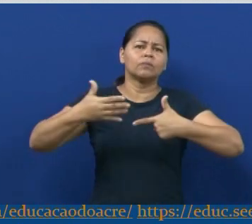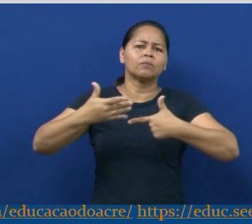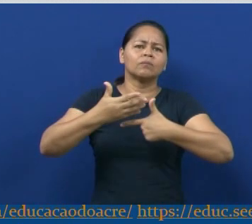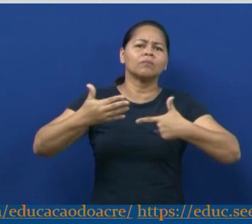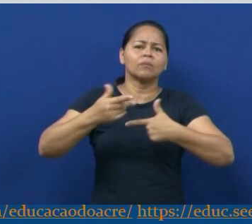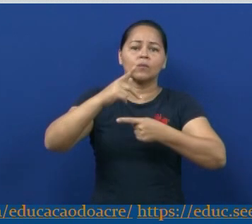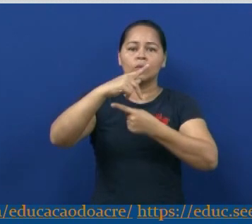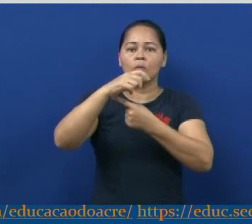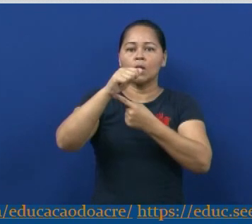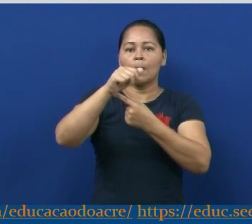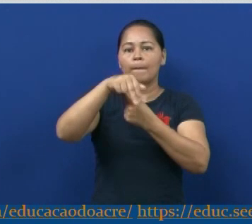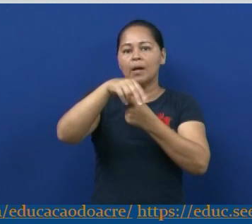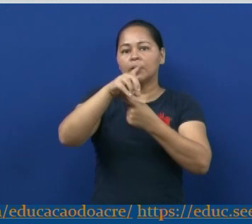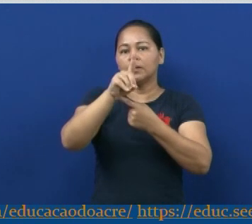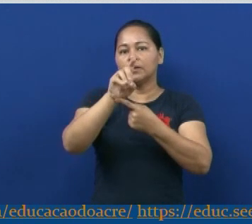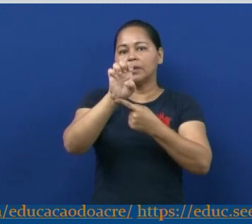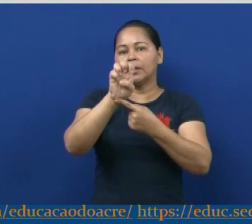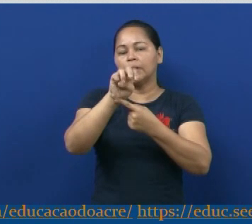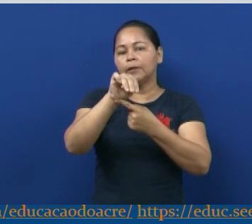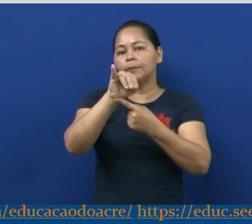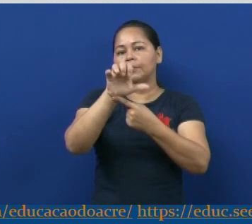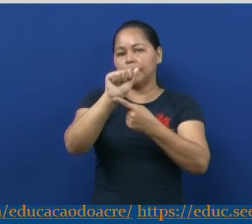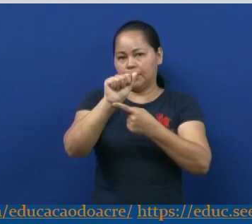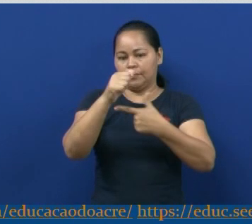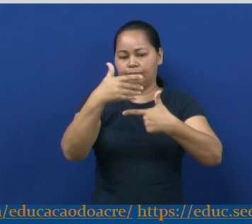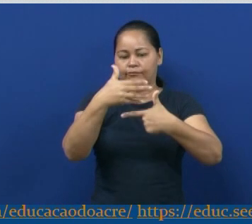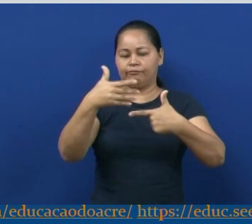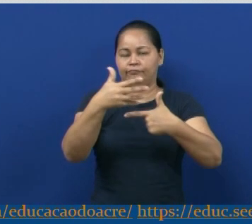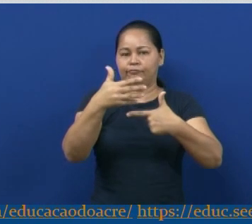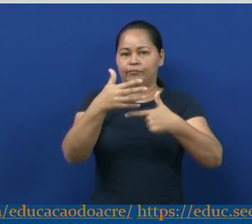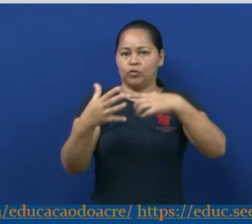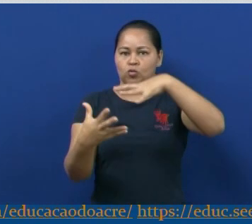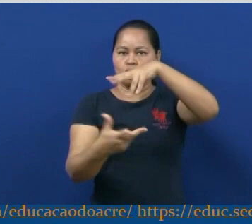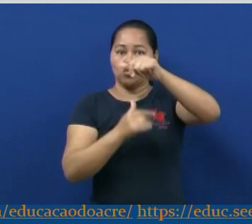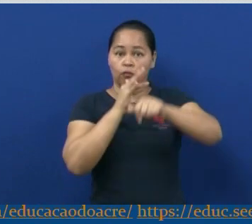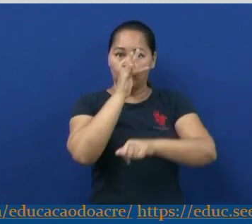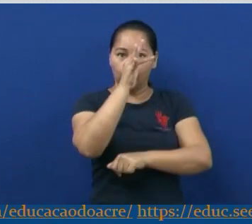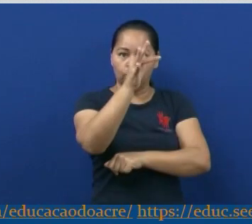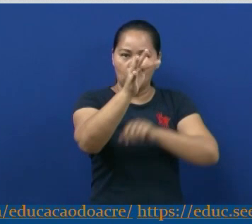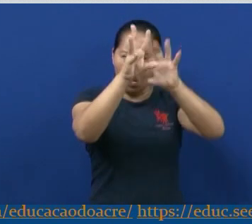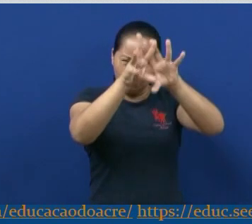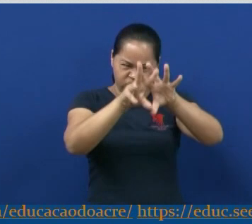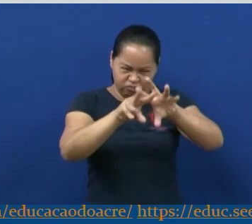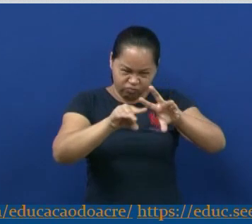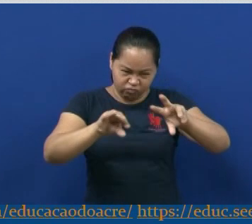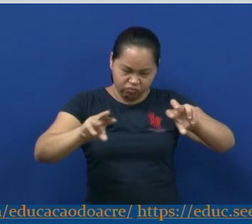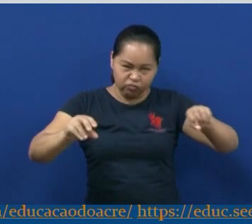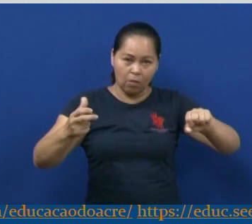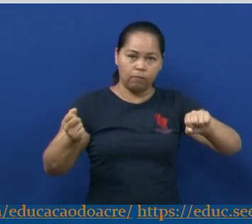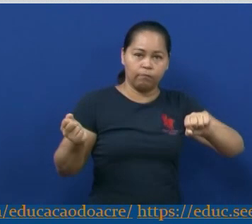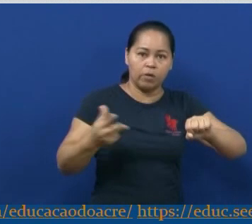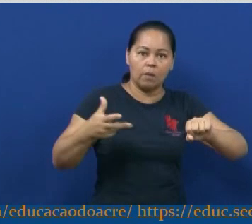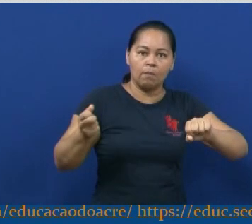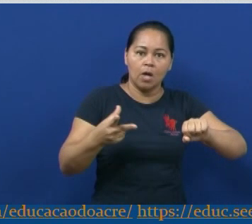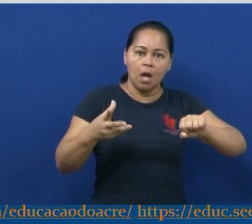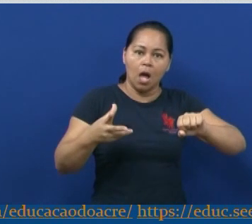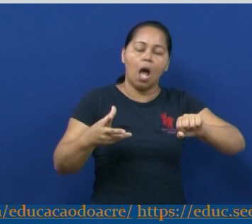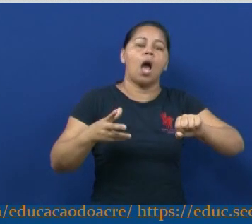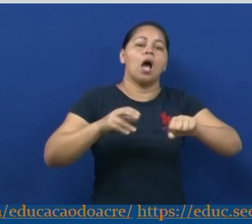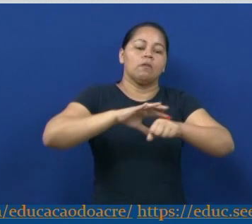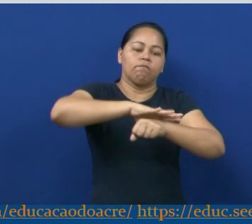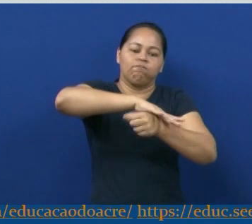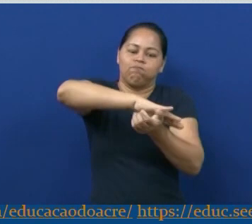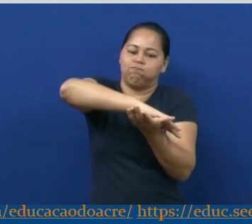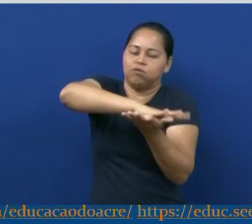filme Pandemia, que ele fala que em um futuro próximo, um vírus com poder de destruição épico está devastando o planeta.